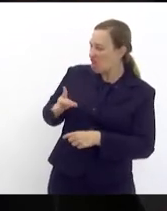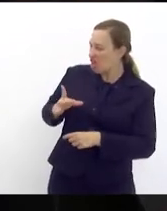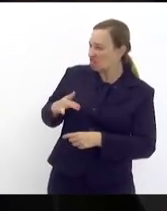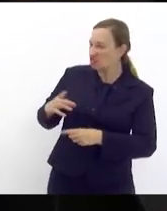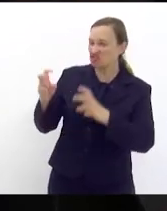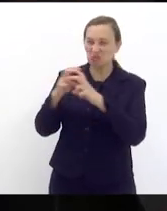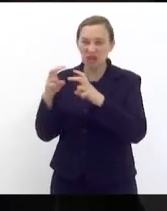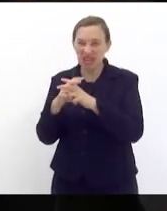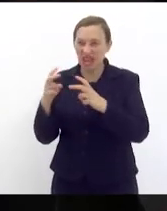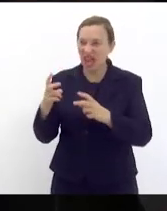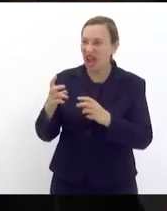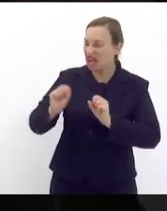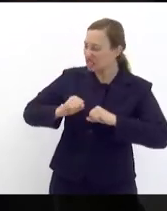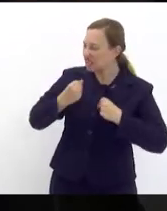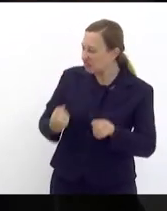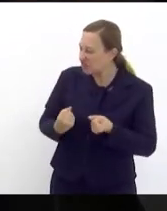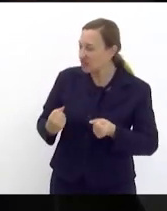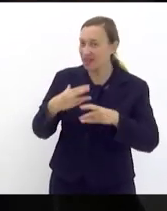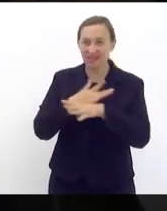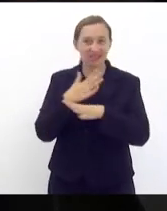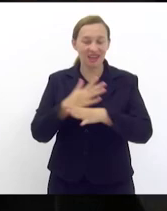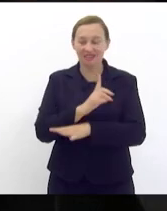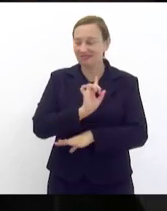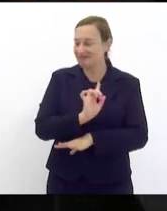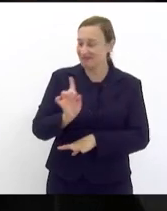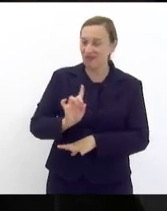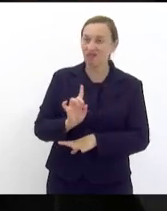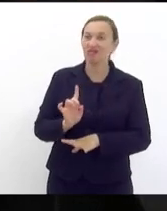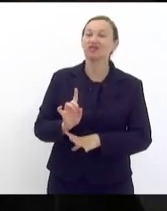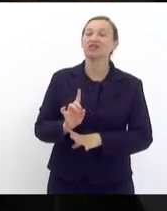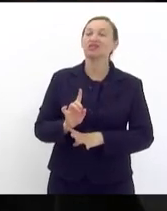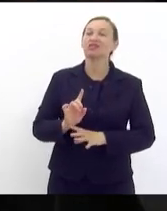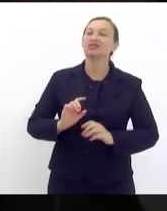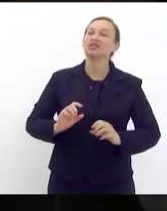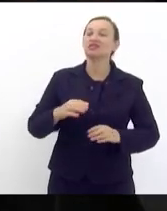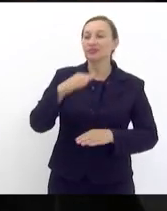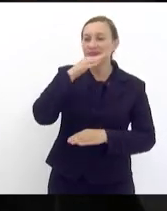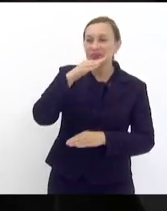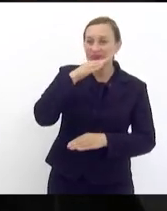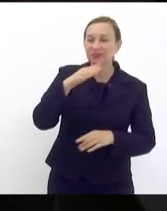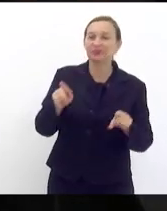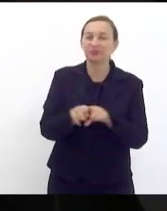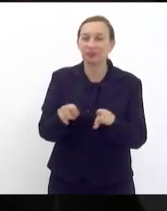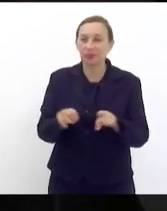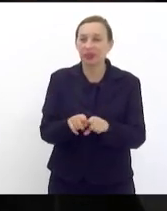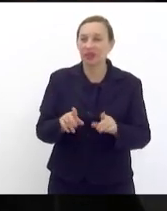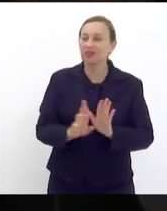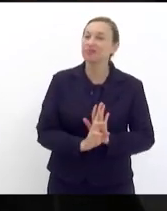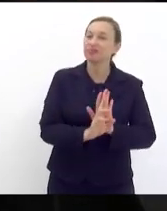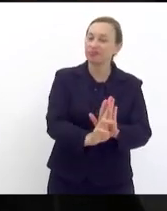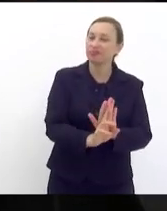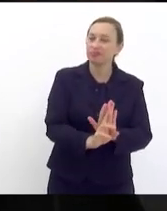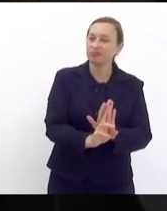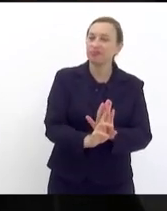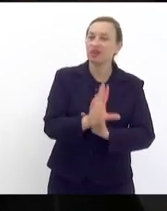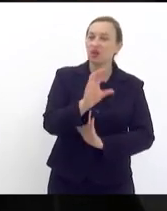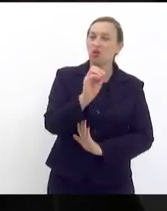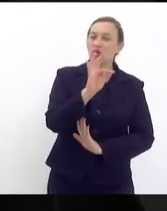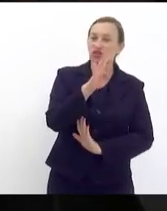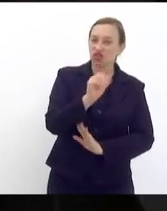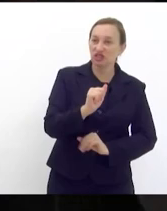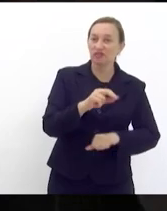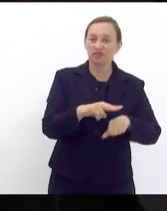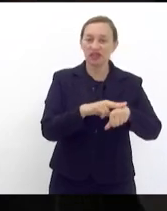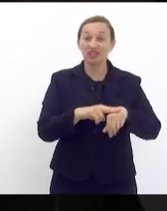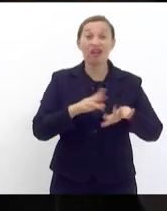ter medo de defender a cidade de Itaguaí e a cidade de Mangaratiba, a qual representamos a Costa Verde.